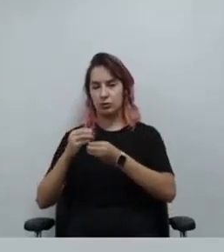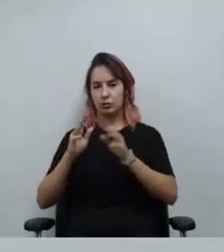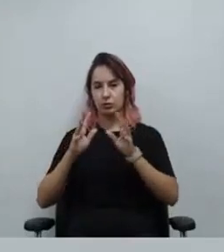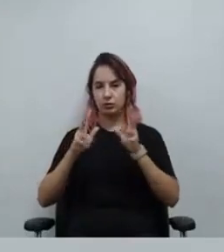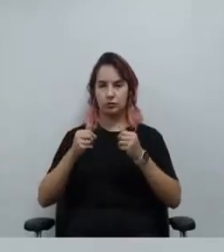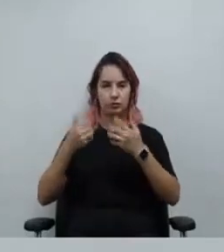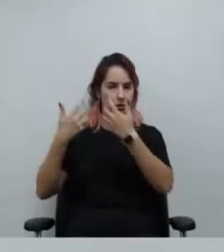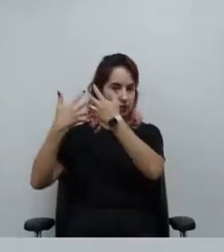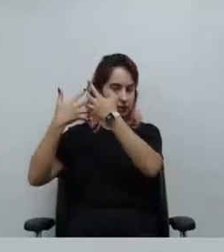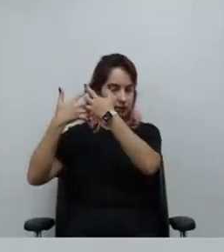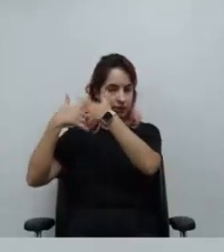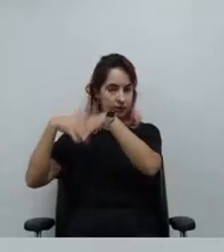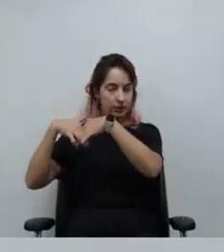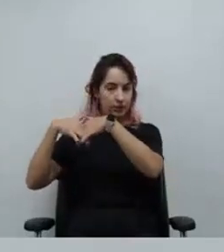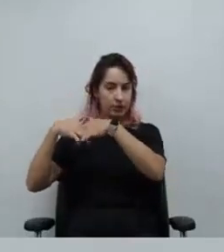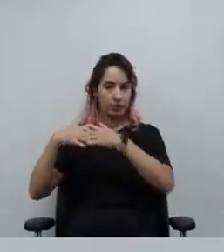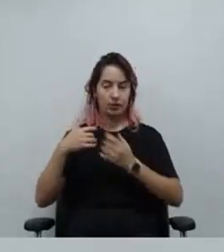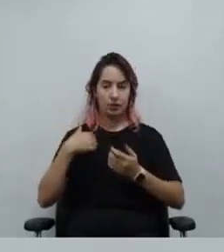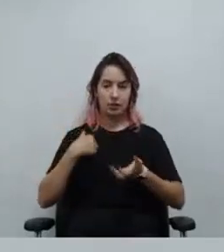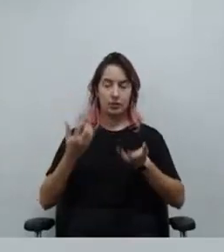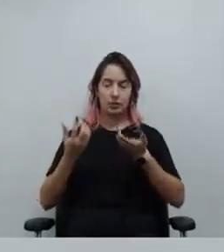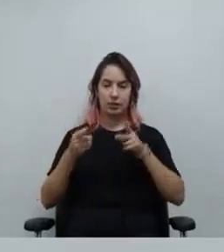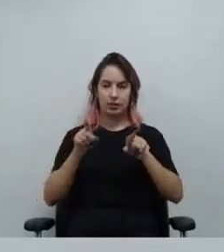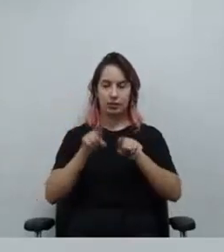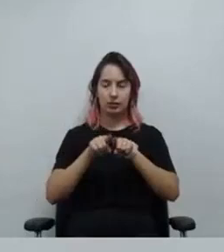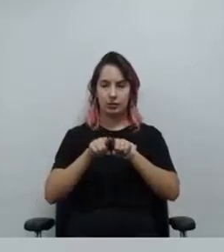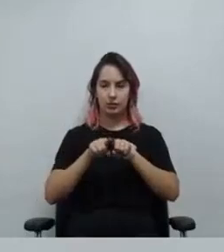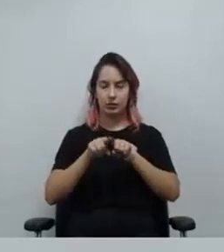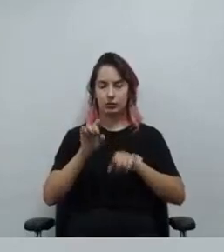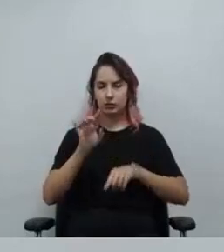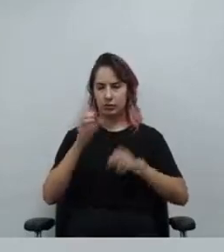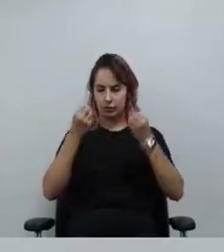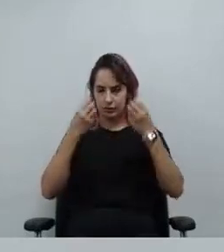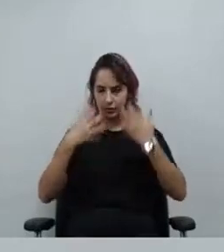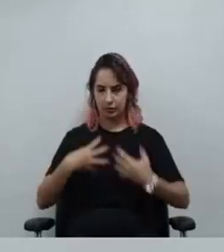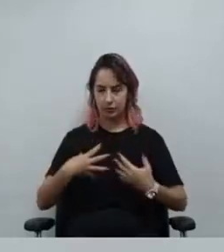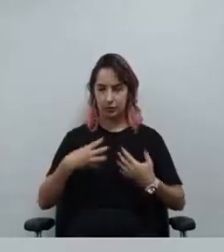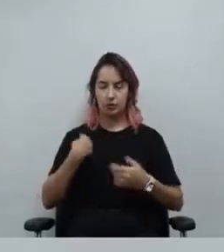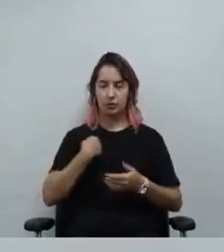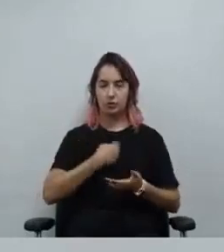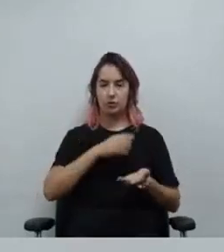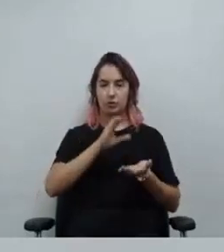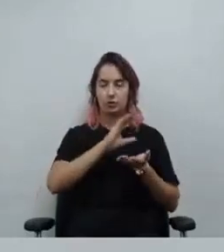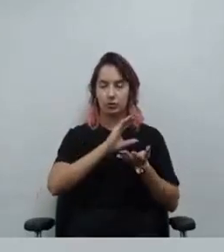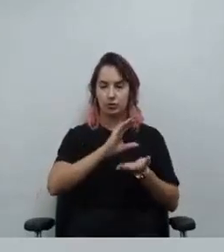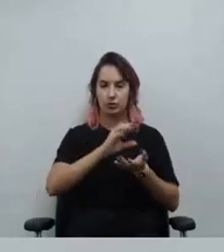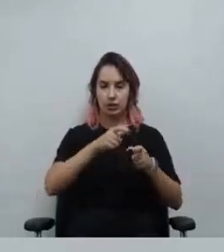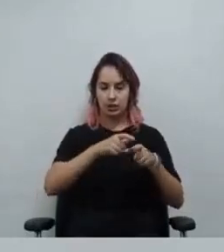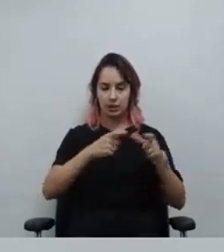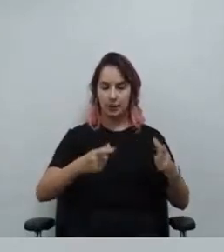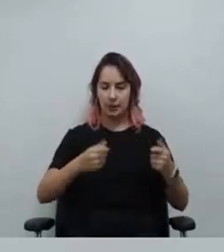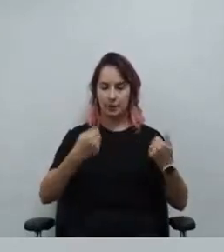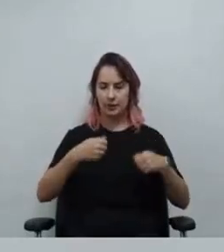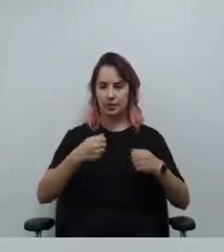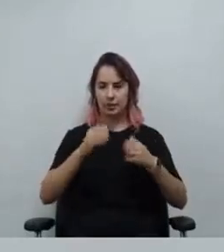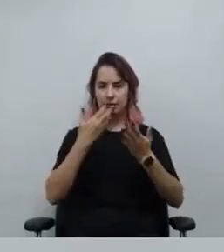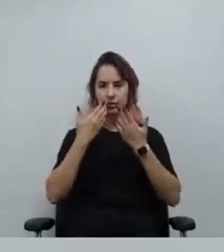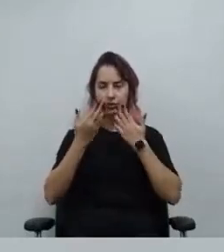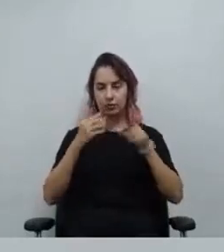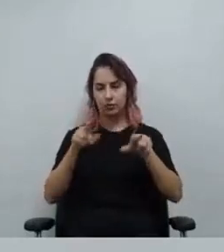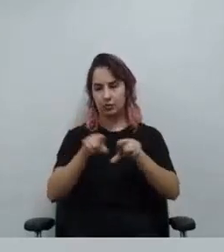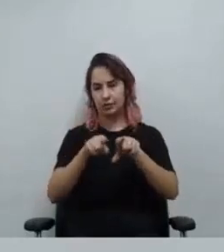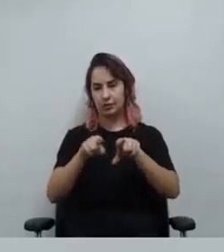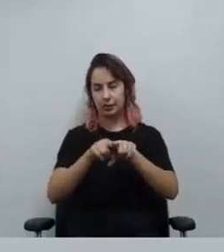as reflexões. Quero também só pontuar que o nosso Conselho Consultivo, para além da expansão, tem discutido muito